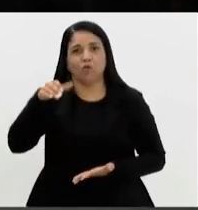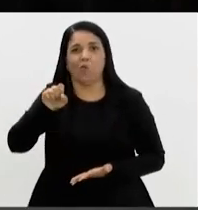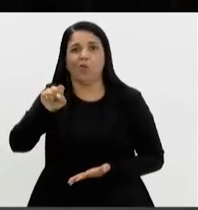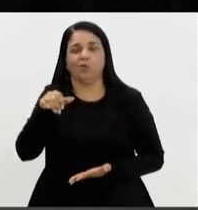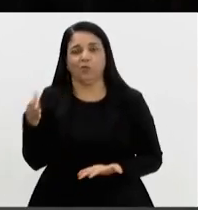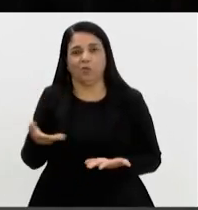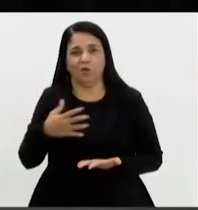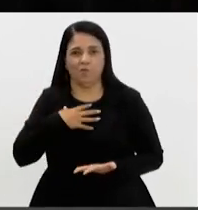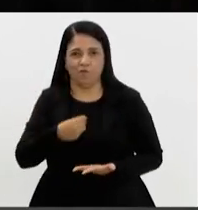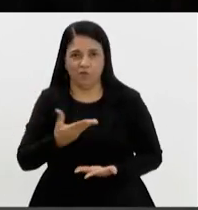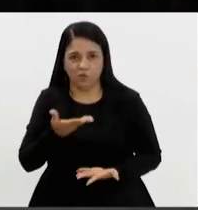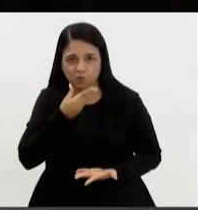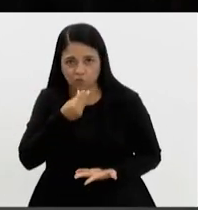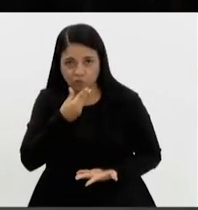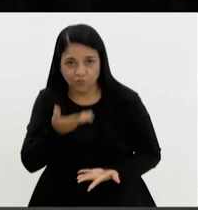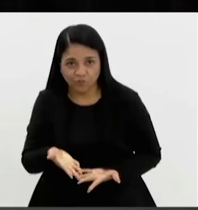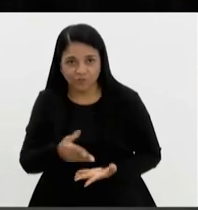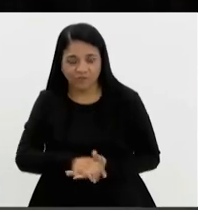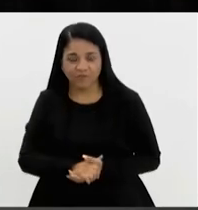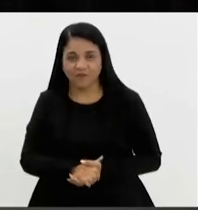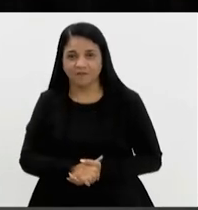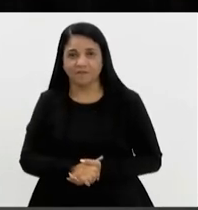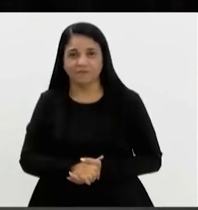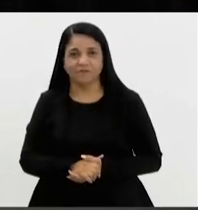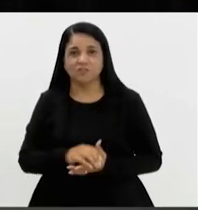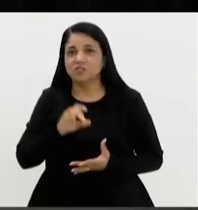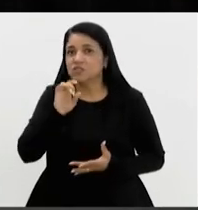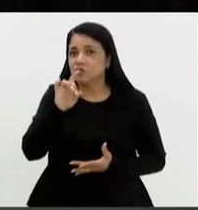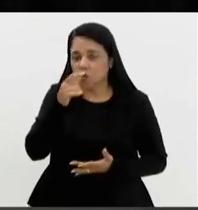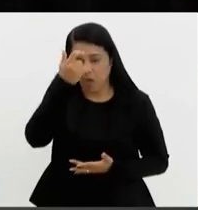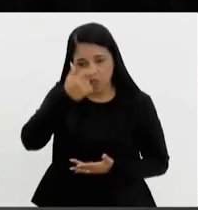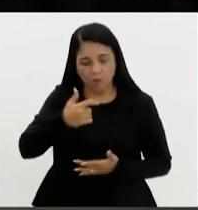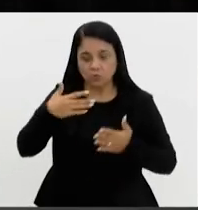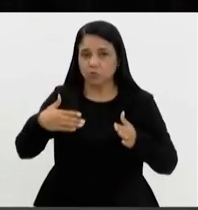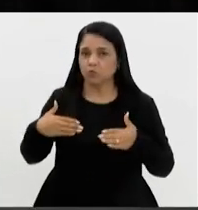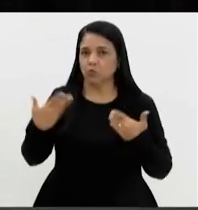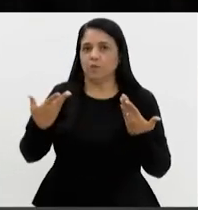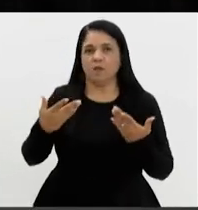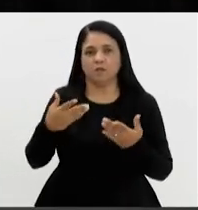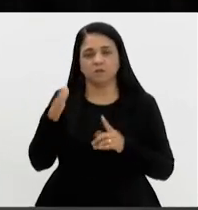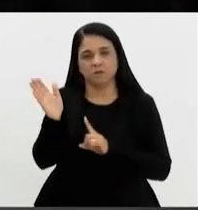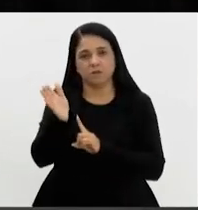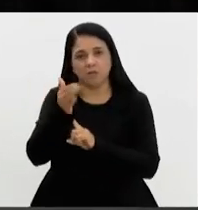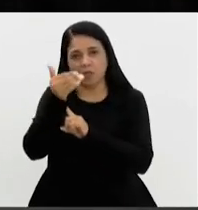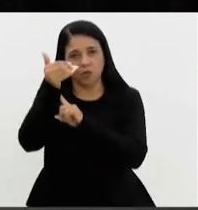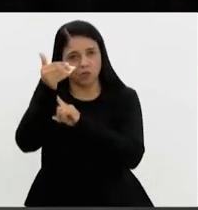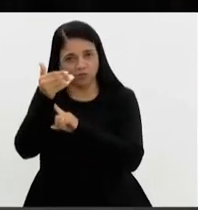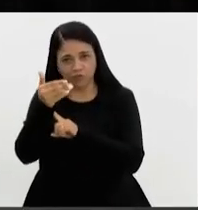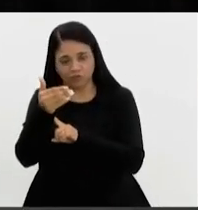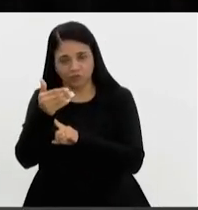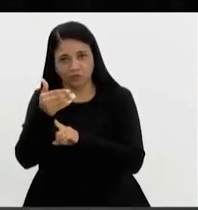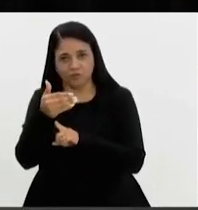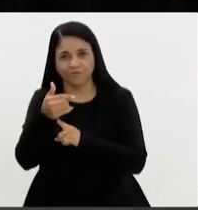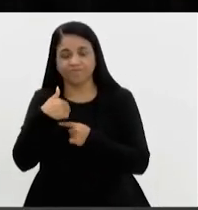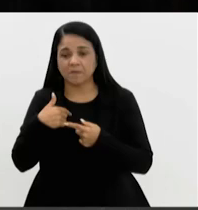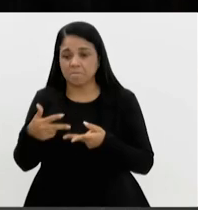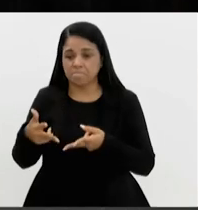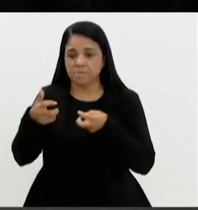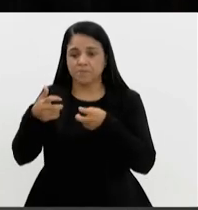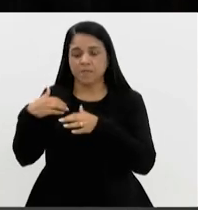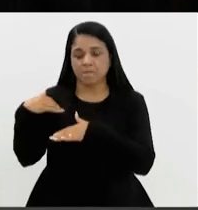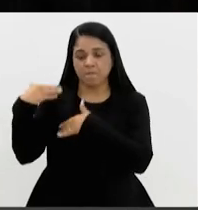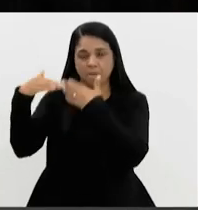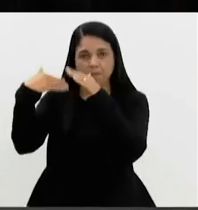Ah então não sou só eu que fico surpresa com Essas tecnologias e em ver o quanto a gente evoluiu